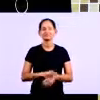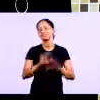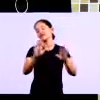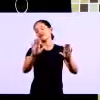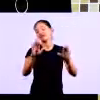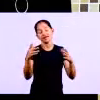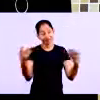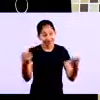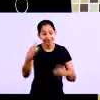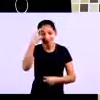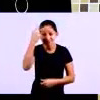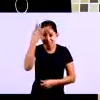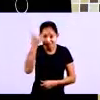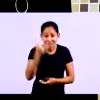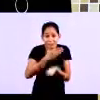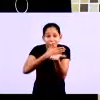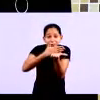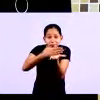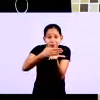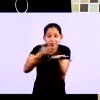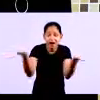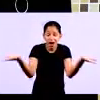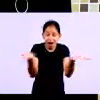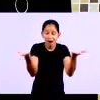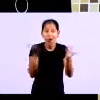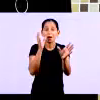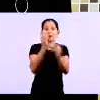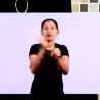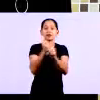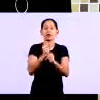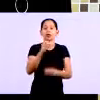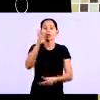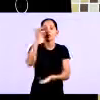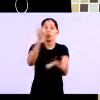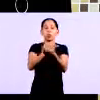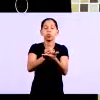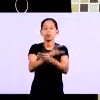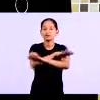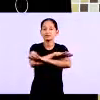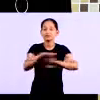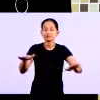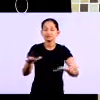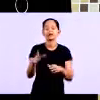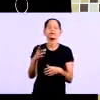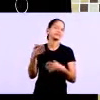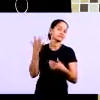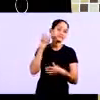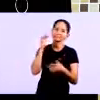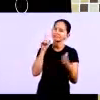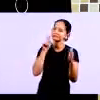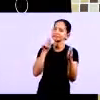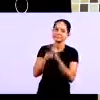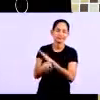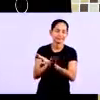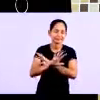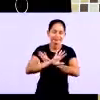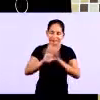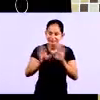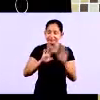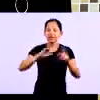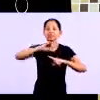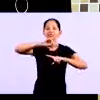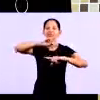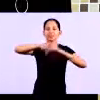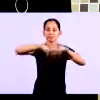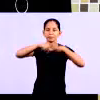Mano, tu sabe que a empresa tá começando e eu não entendo nada desse negócio de contabilidade não, né, Lázaro? Eu não sei porque que eu perguntei isso ainda. Mas deixa, mais tarde eu passo aqui e a gente